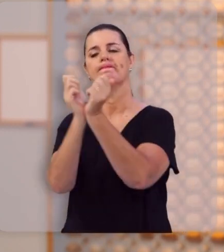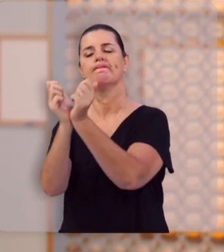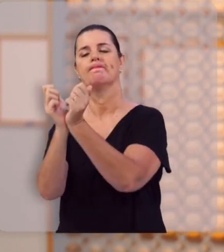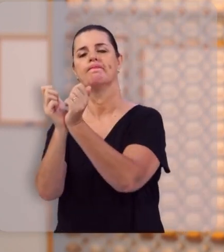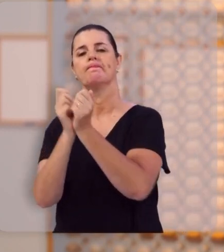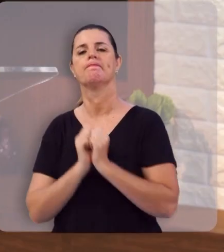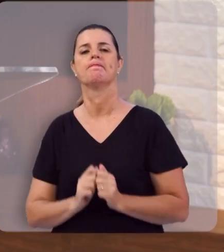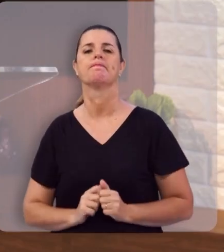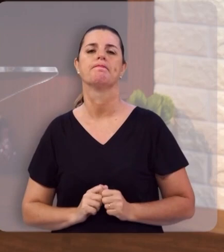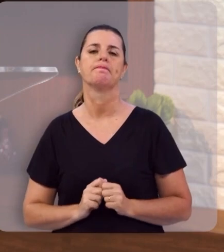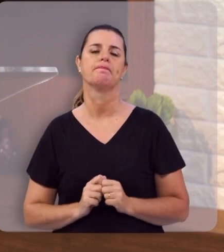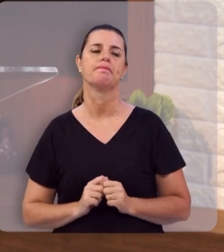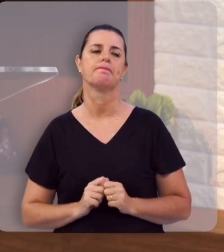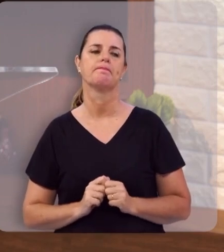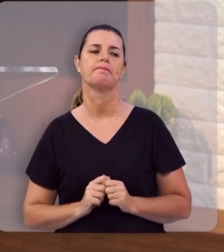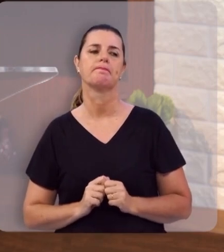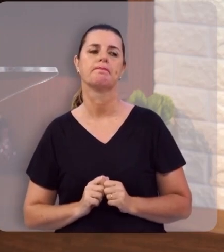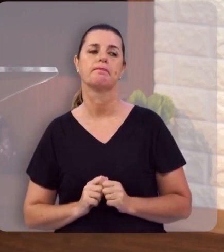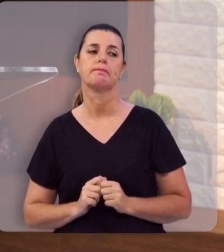Babilônia.